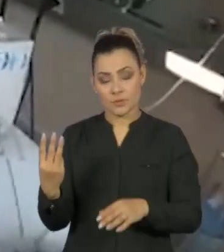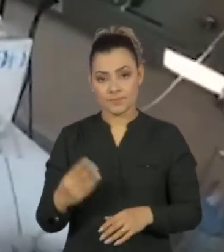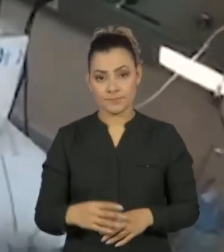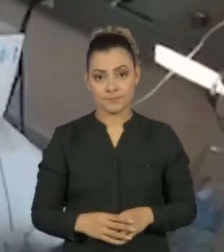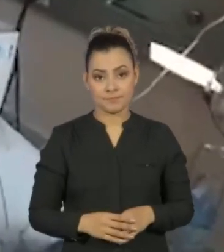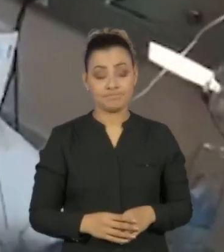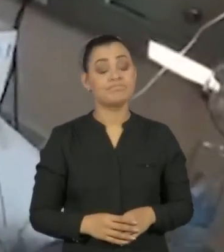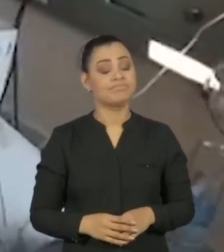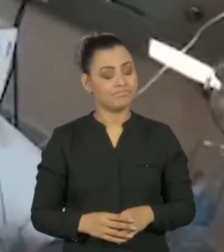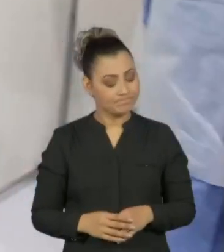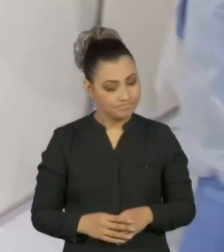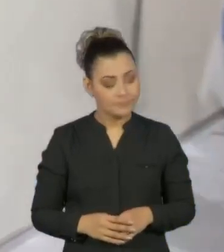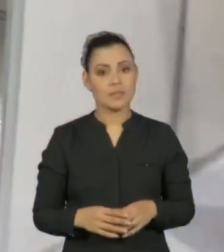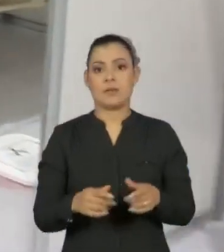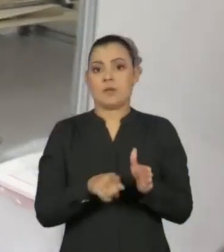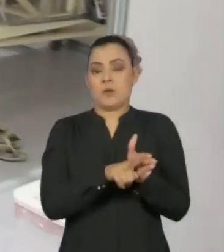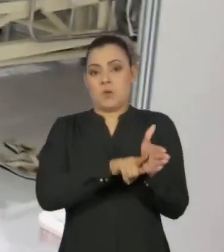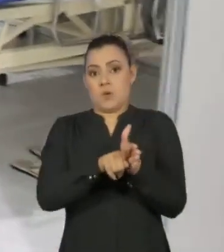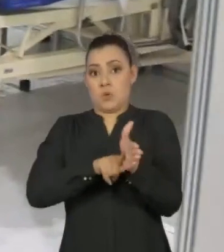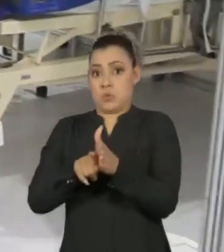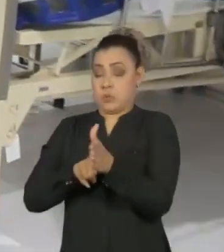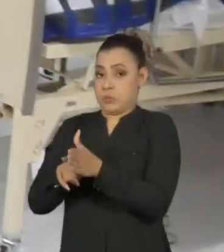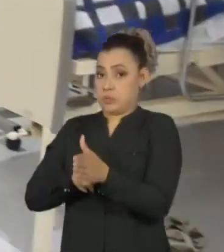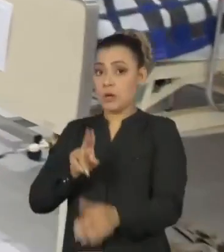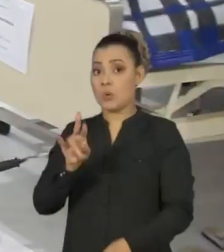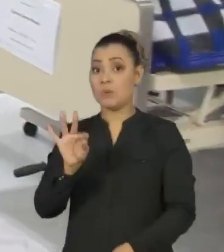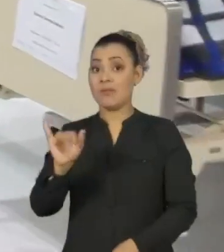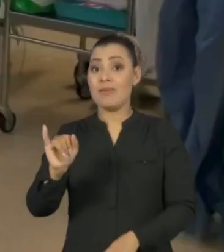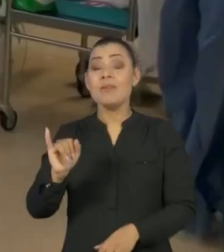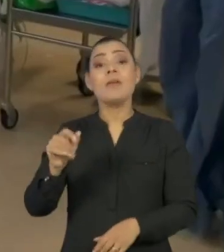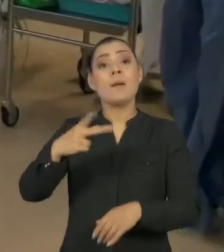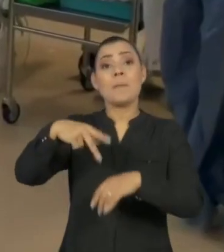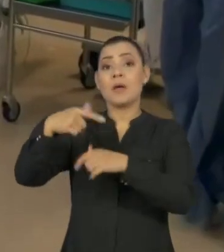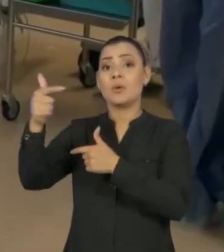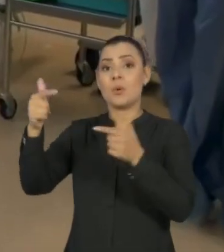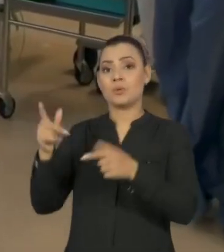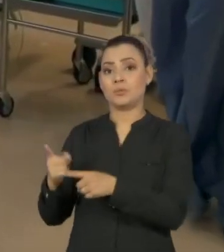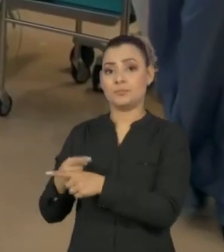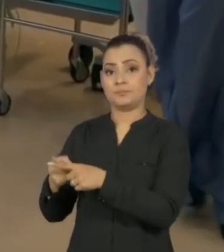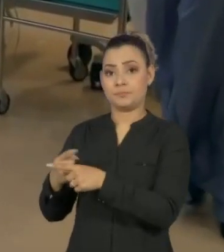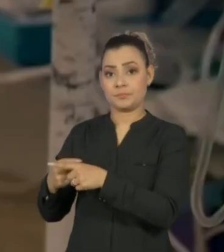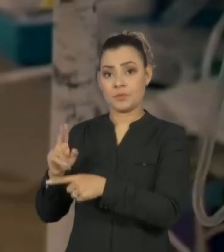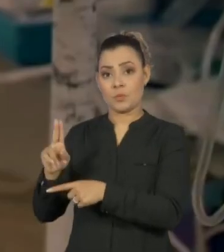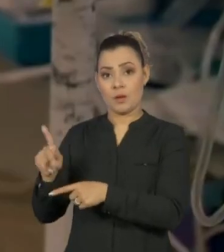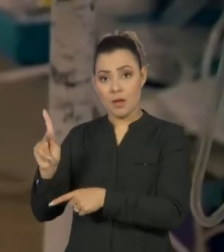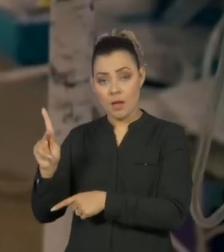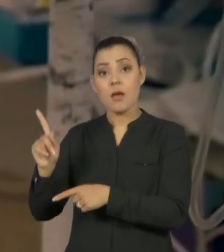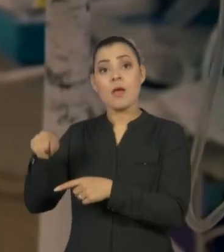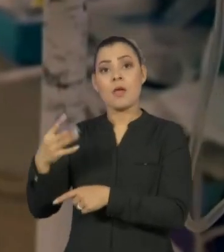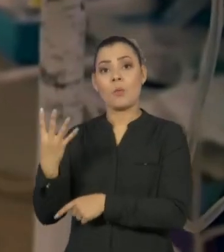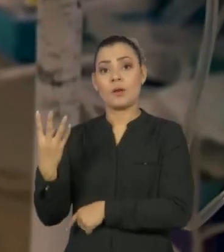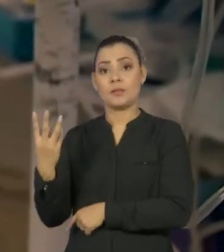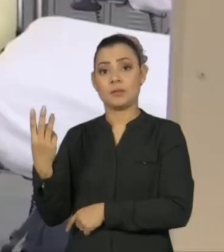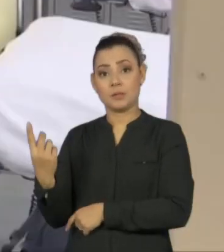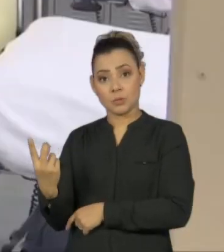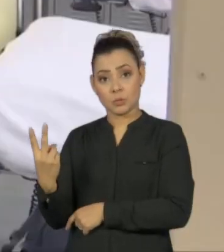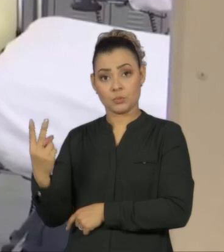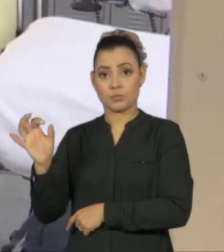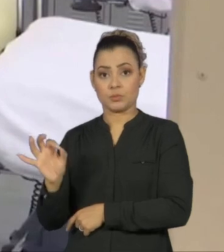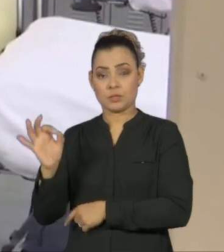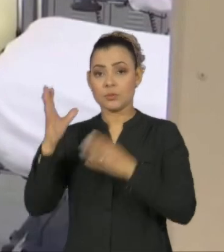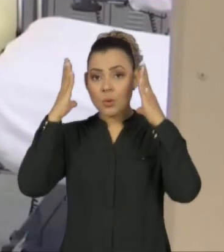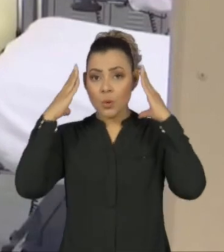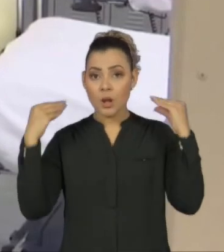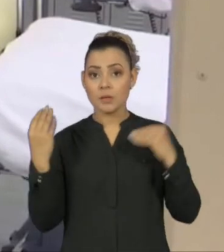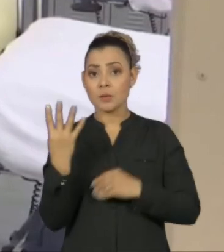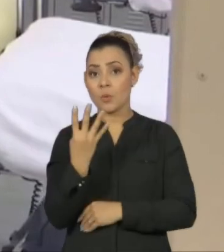média é maior do que a verificada nas UTIs em outros países, como o Reino Unido, que é de 42%, e Holanda,